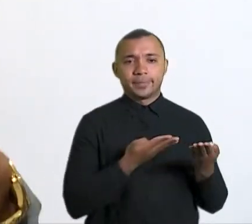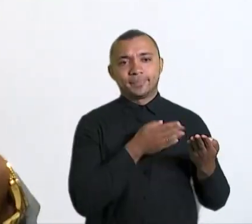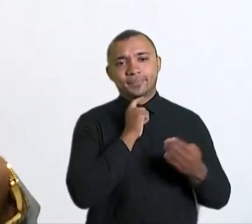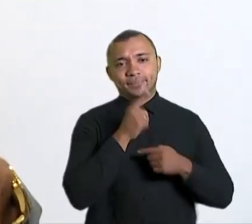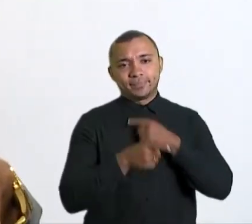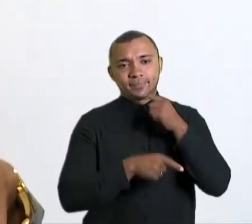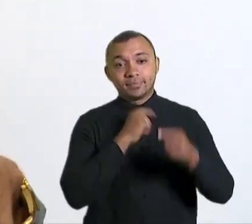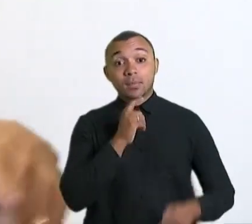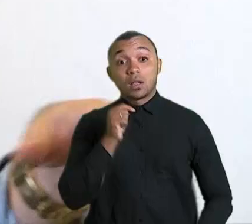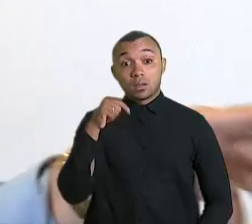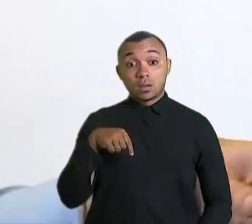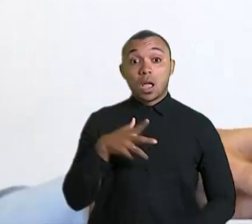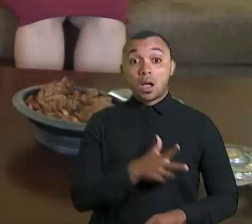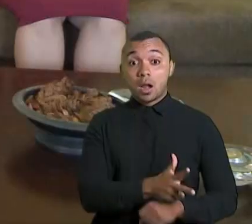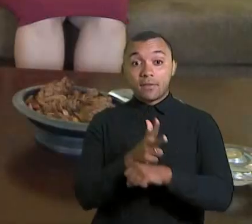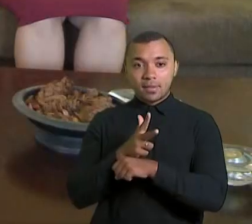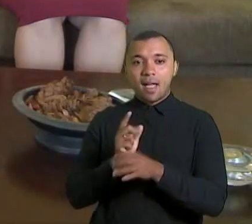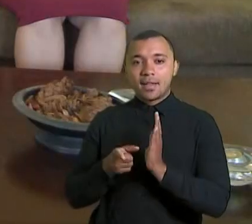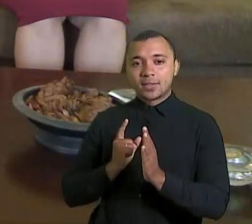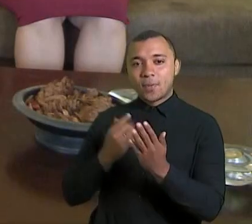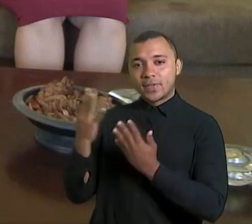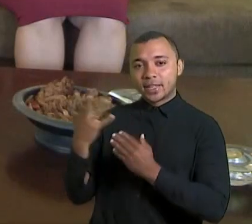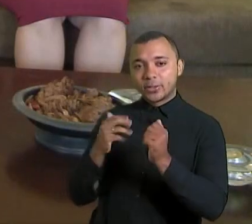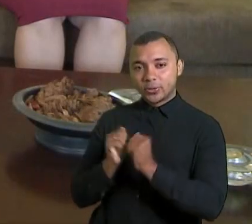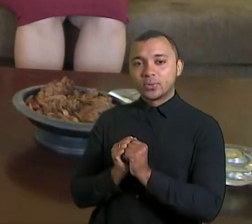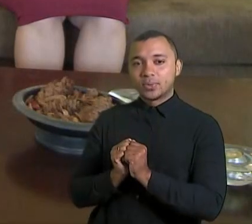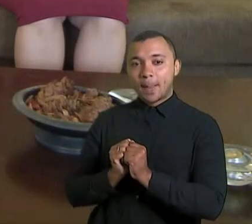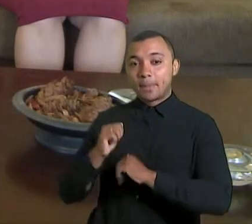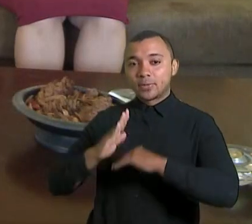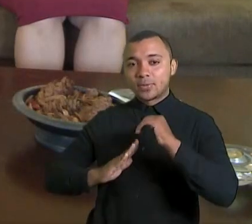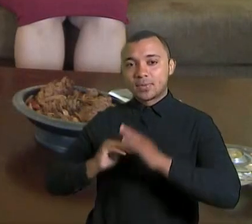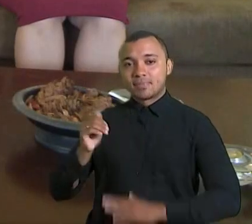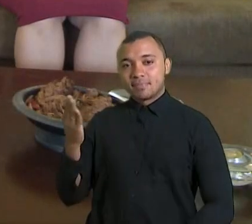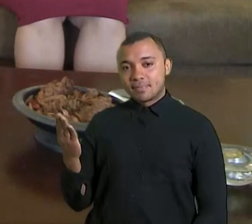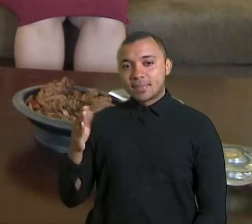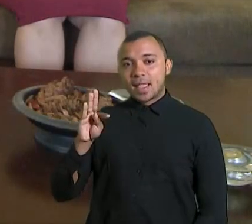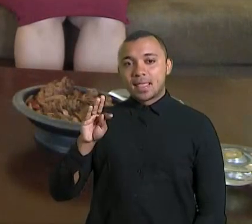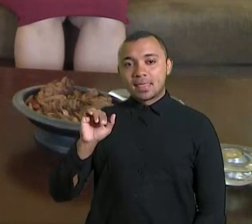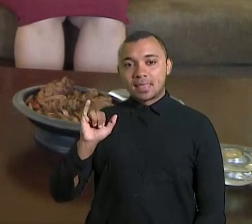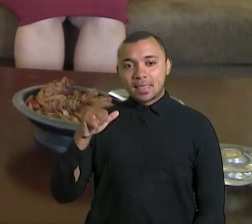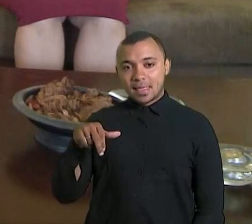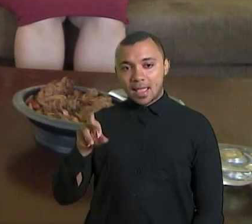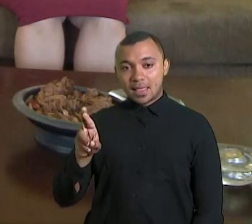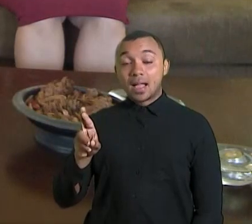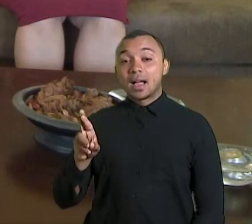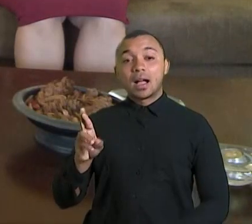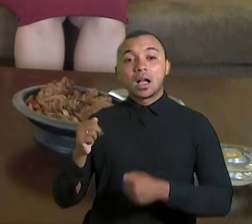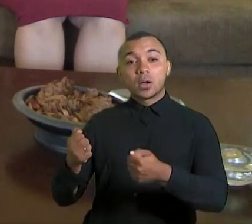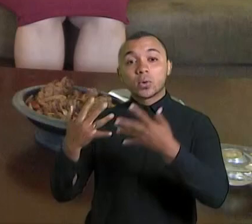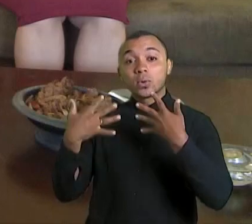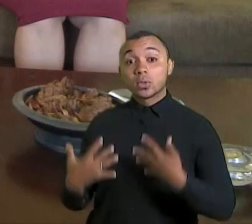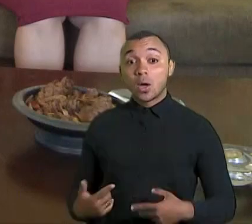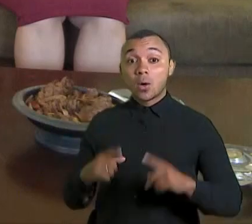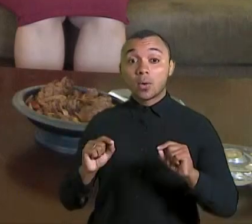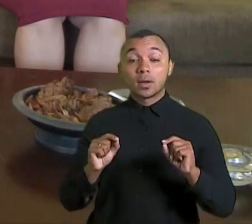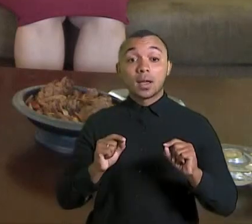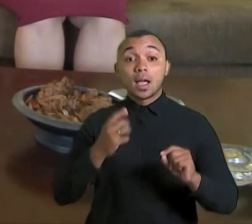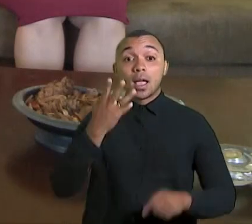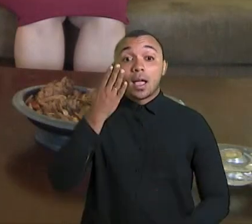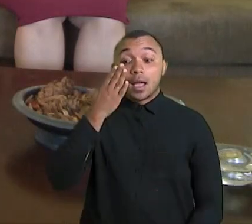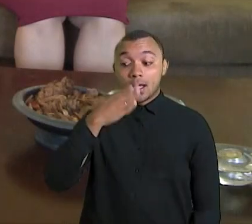antes da gravação do programa, eu estava conversando com a psicóloga Tainara Gomes sobre essa questão, como é que as crianças